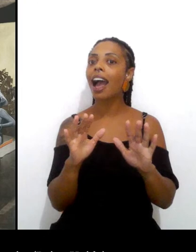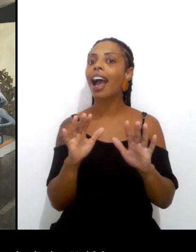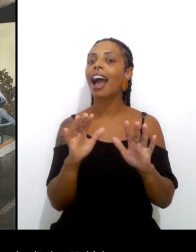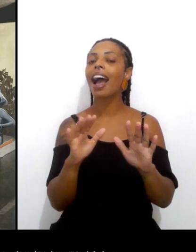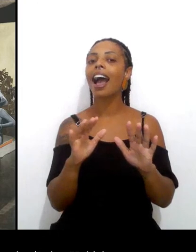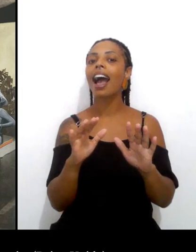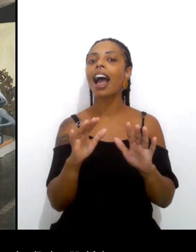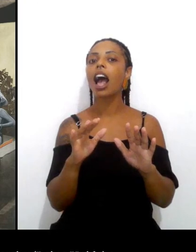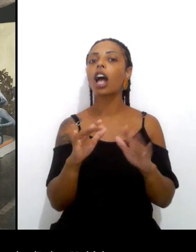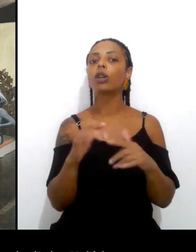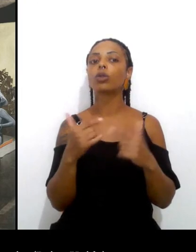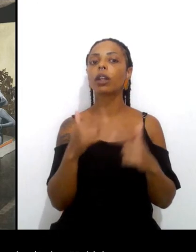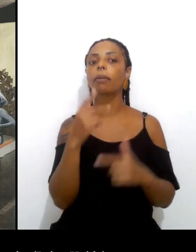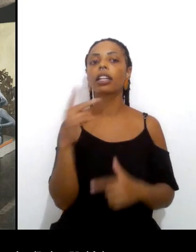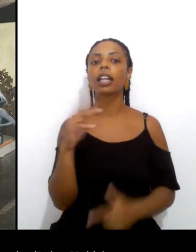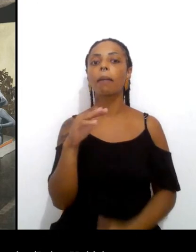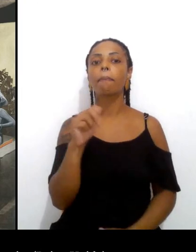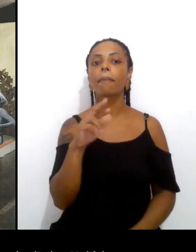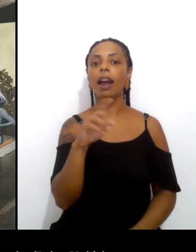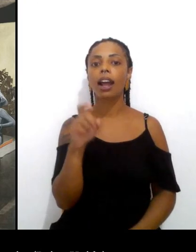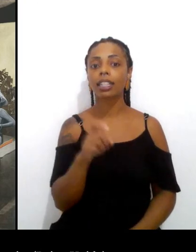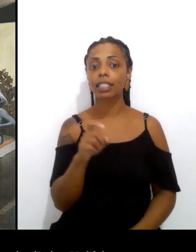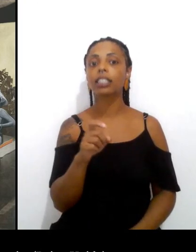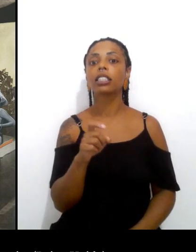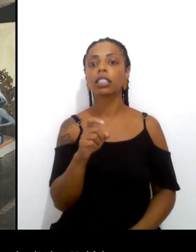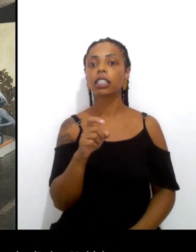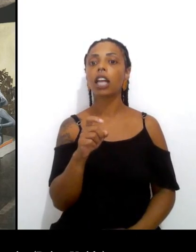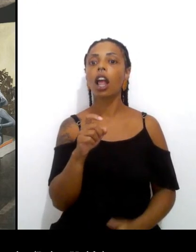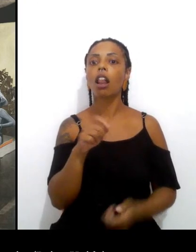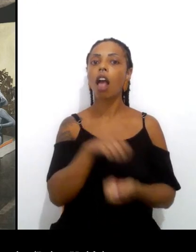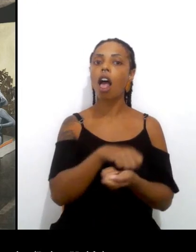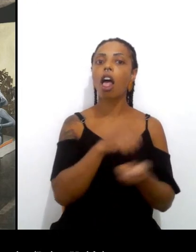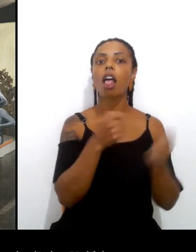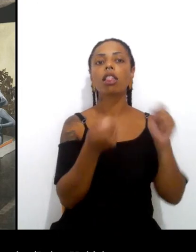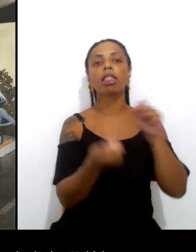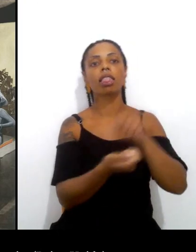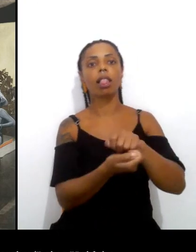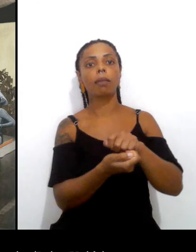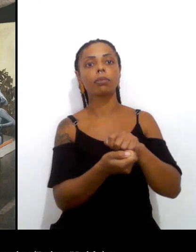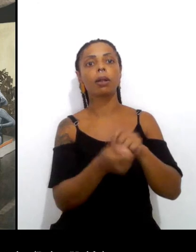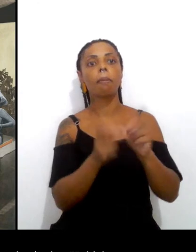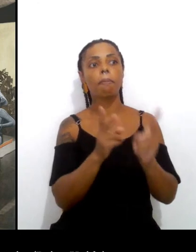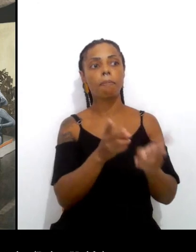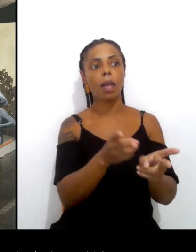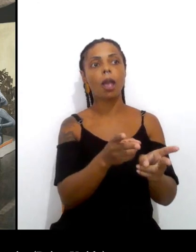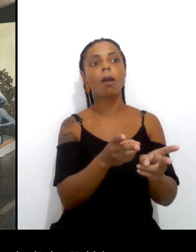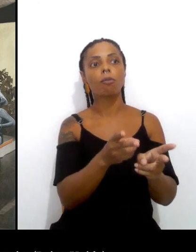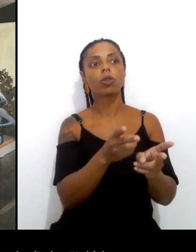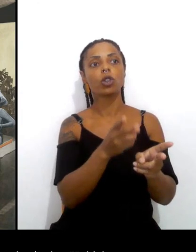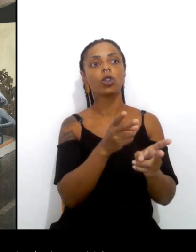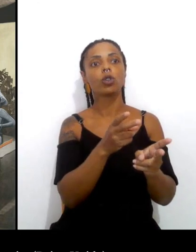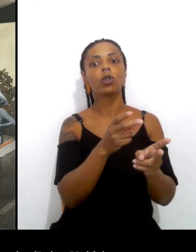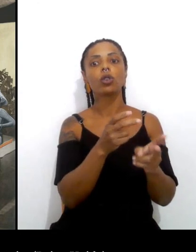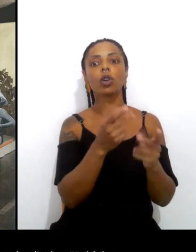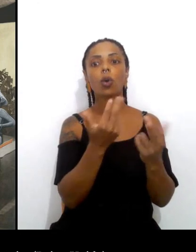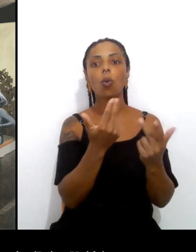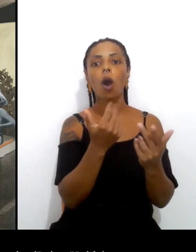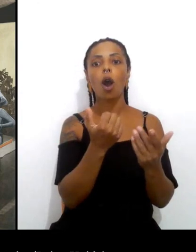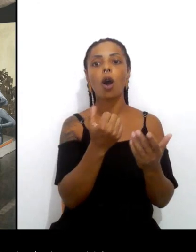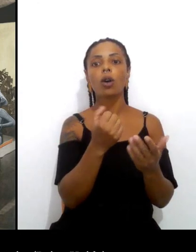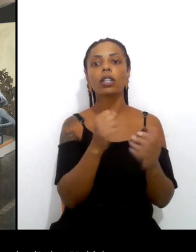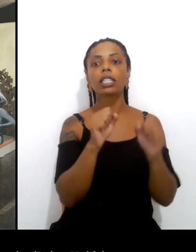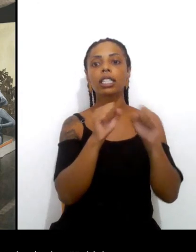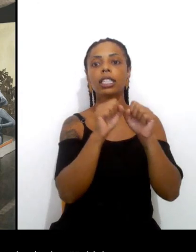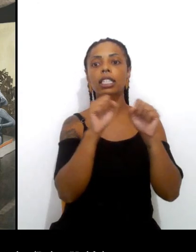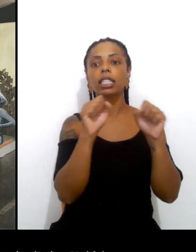Marx e ele aplica essa mesma noção aos commodities do capitalismo ele diz que no sistema capitalista há vários